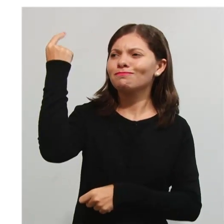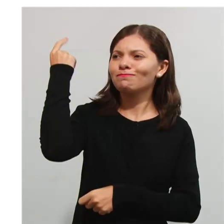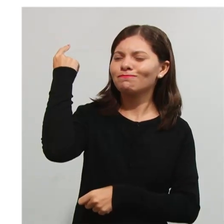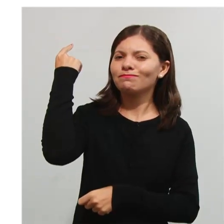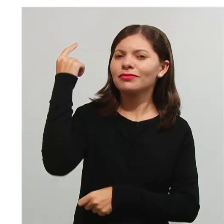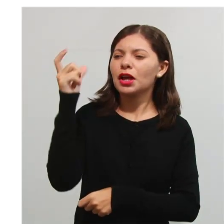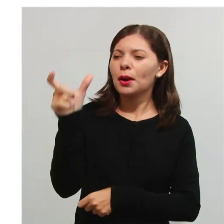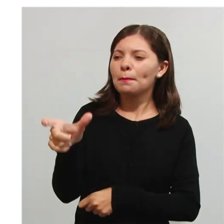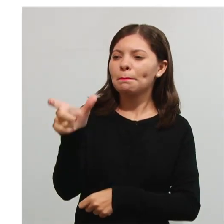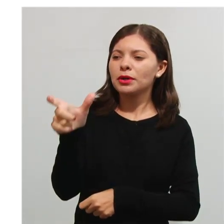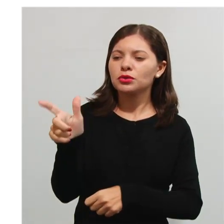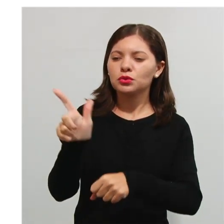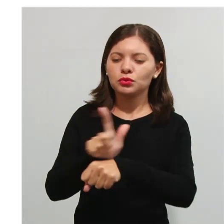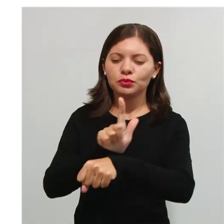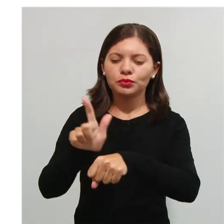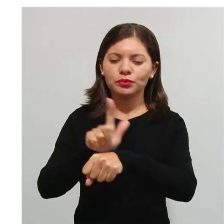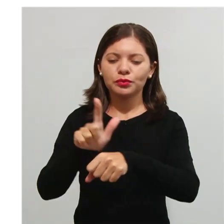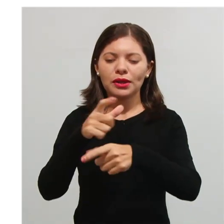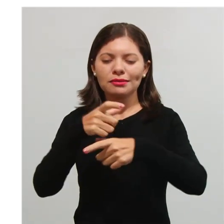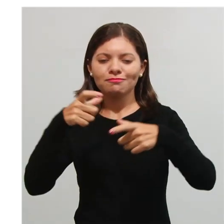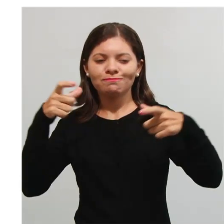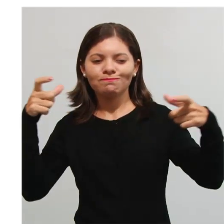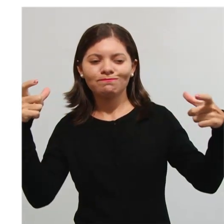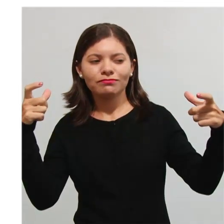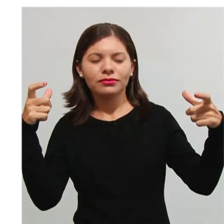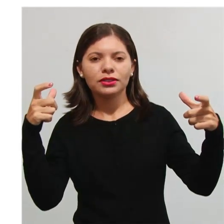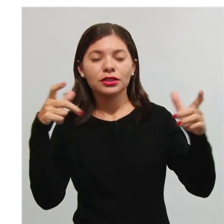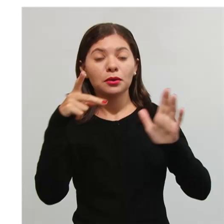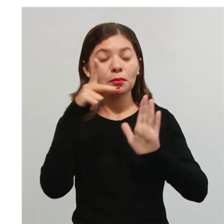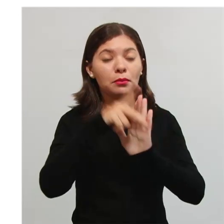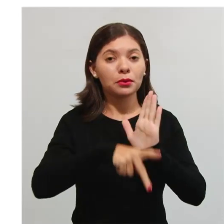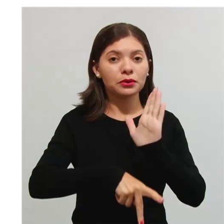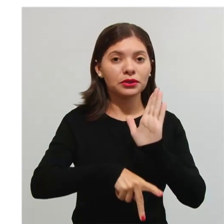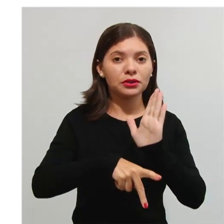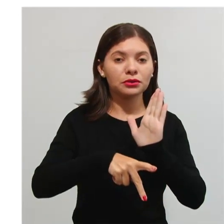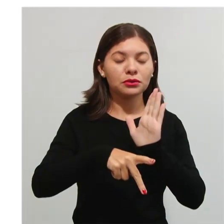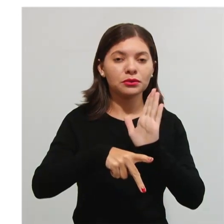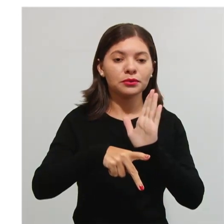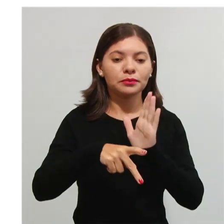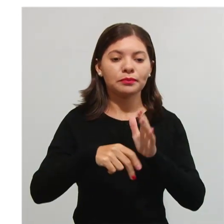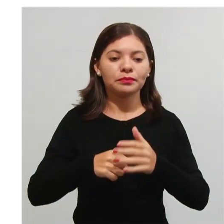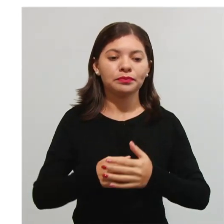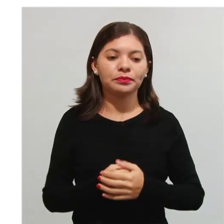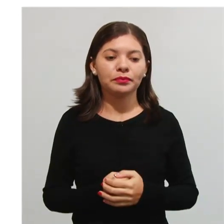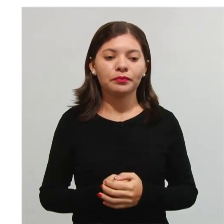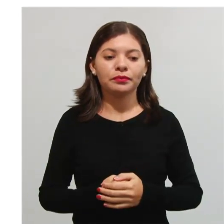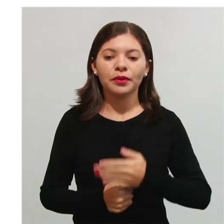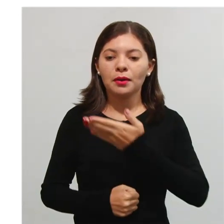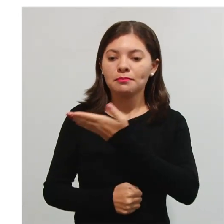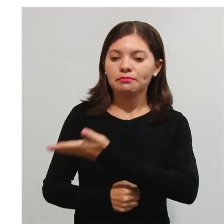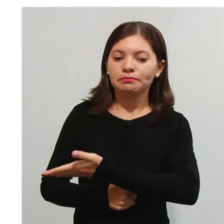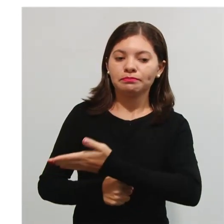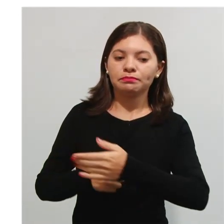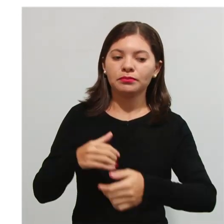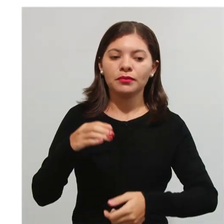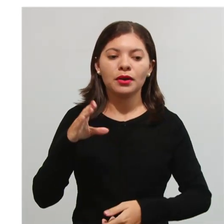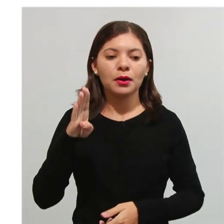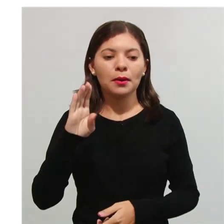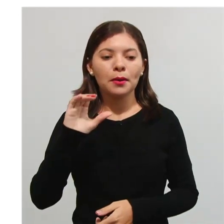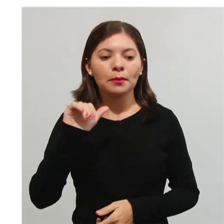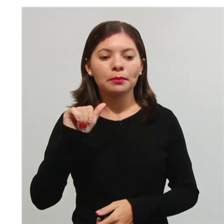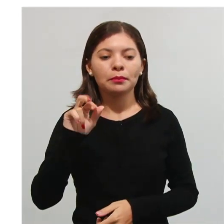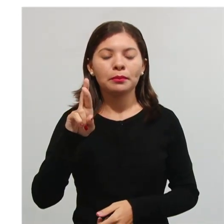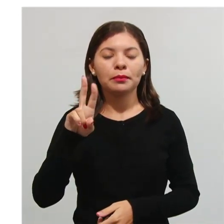que gerenciava grandes projetos de produção. Para Barreto, nós temos uma outra definição